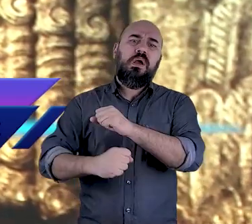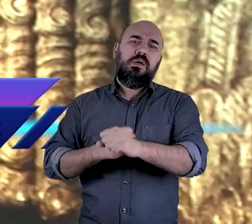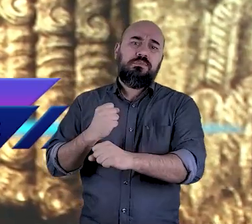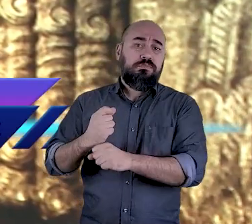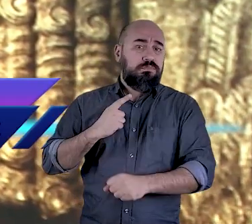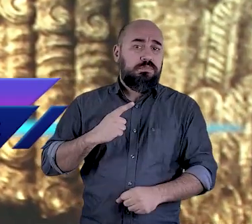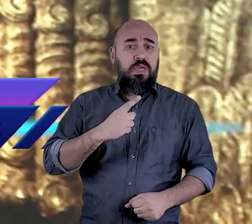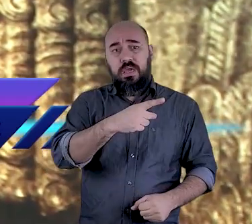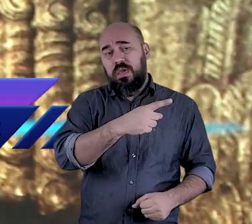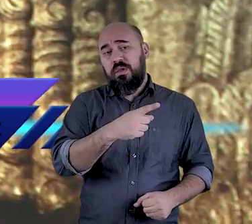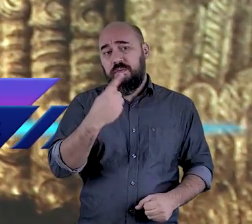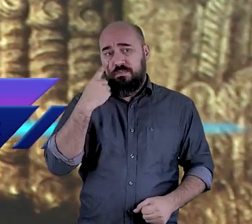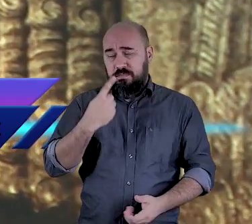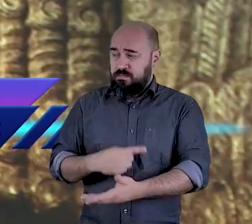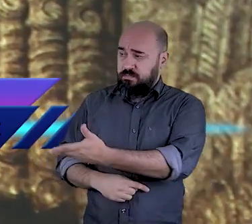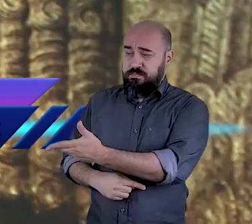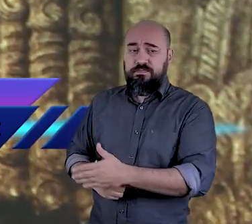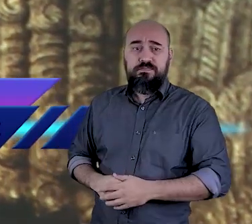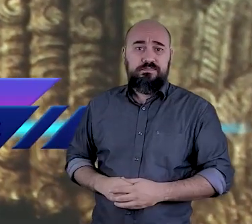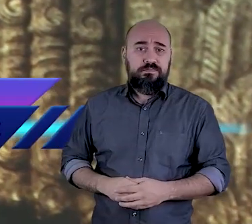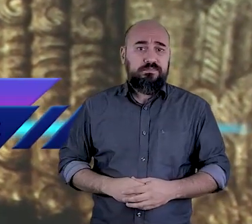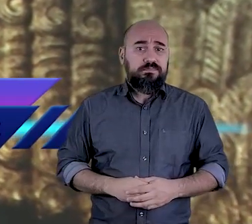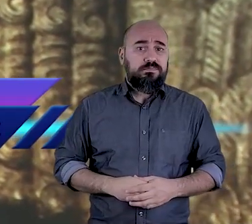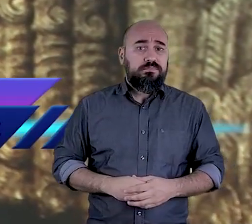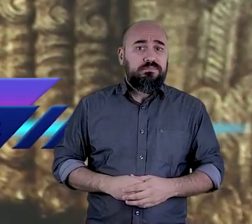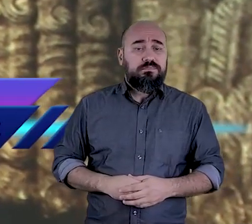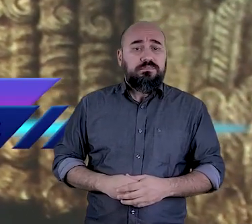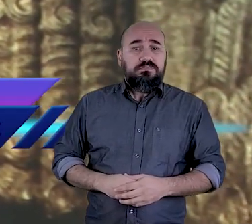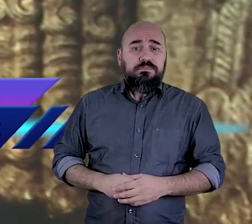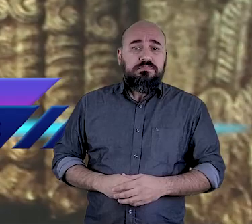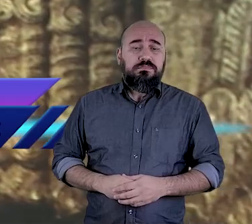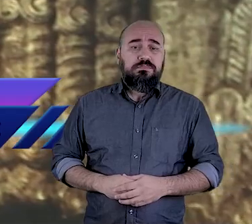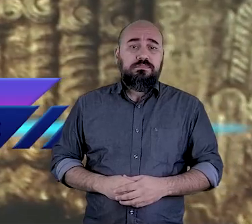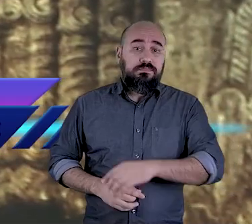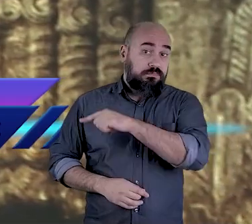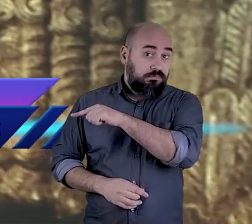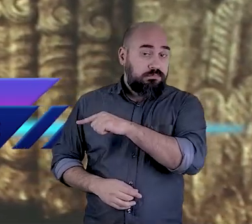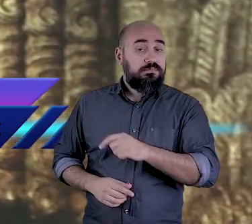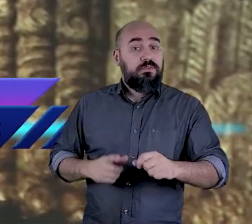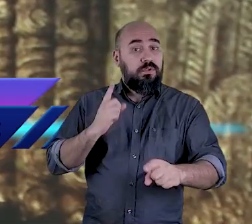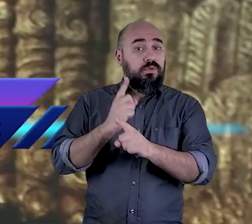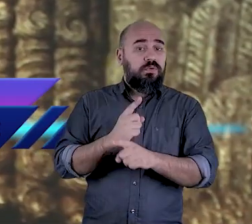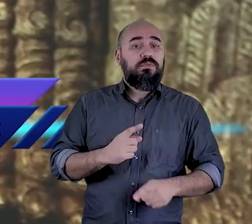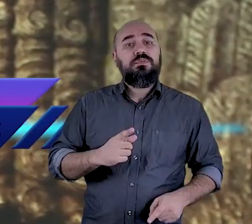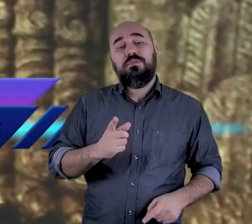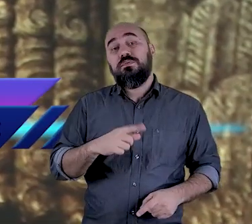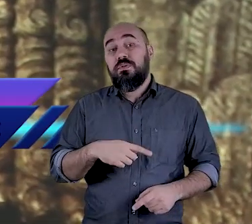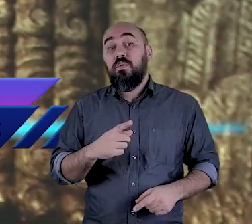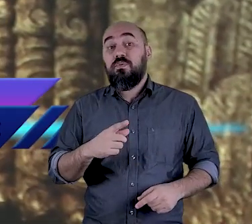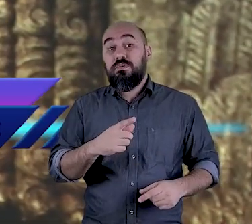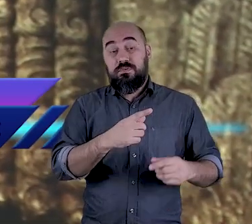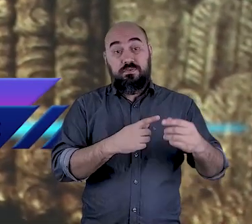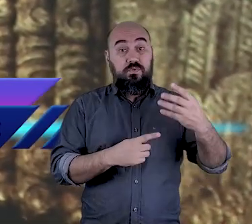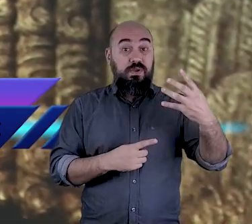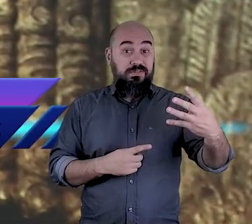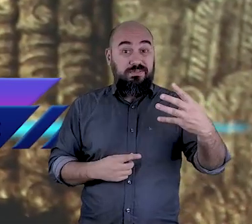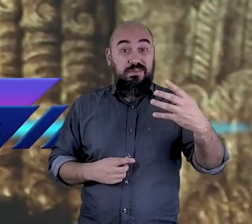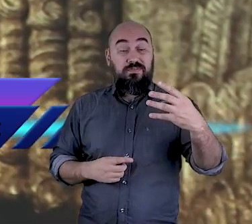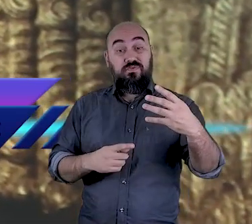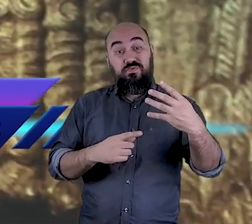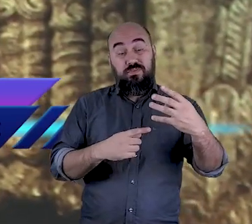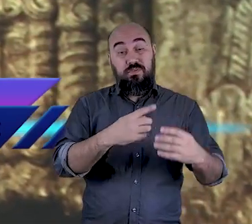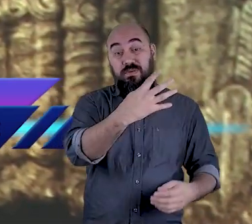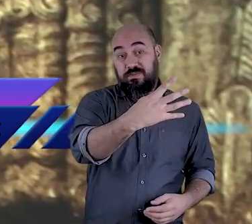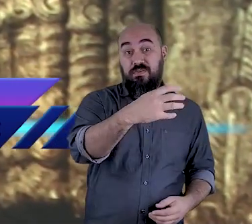Versículo 34 Então temos 69 semanas que somam 483 dias